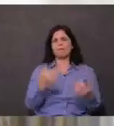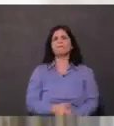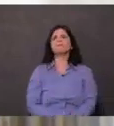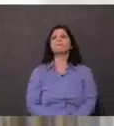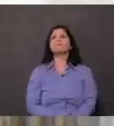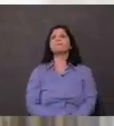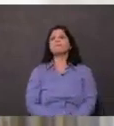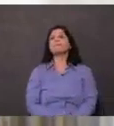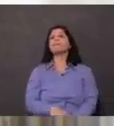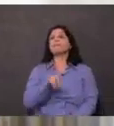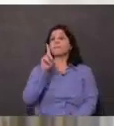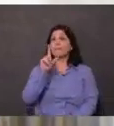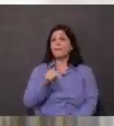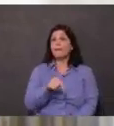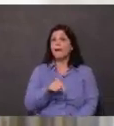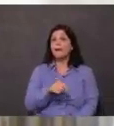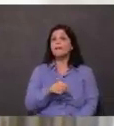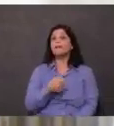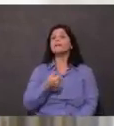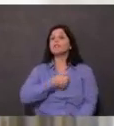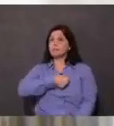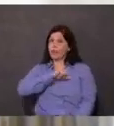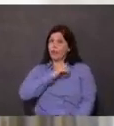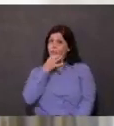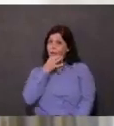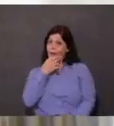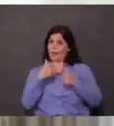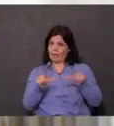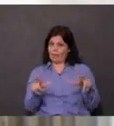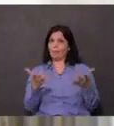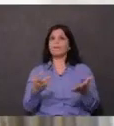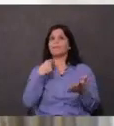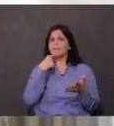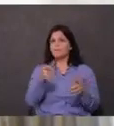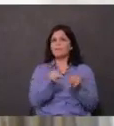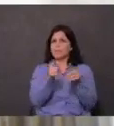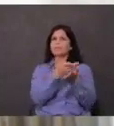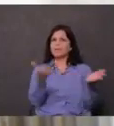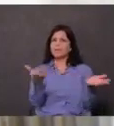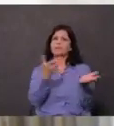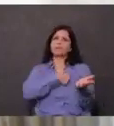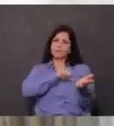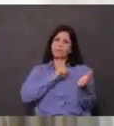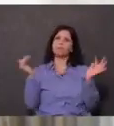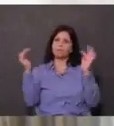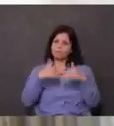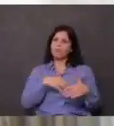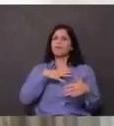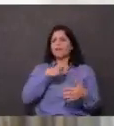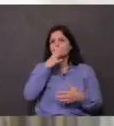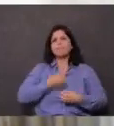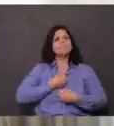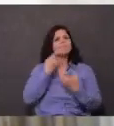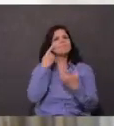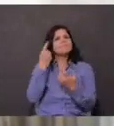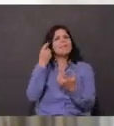E também a los peregrinos hermanos de habla hispana, quero expressar-lhes a